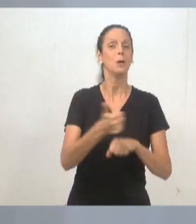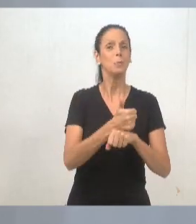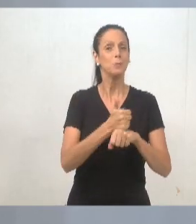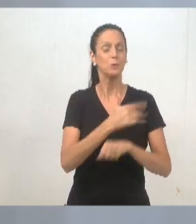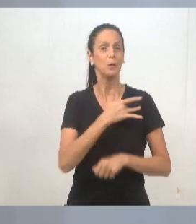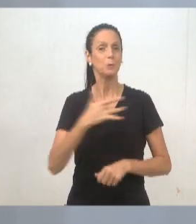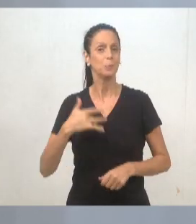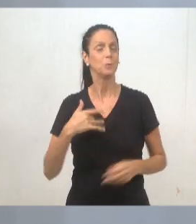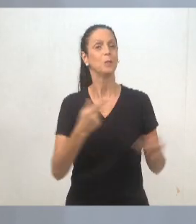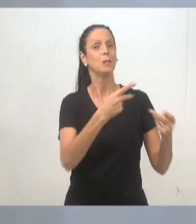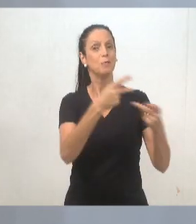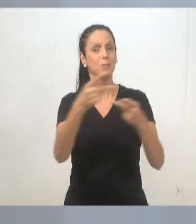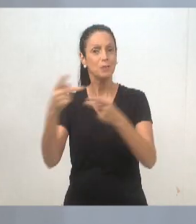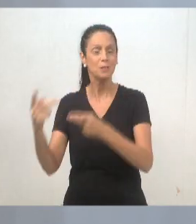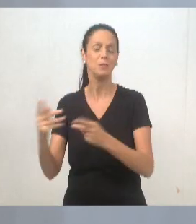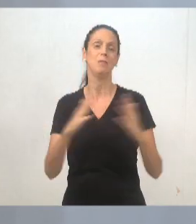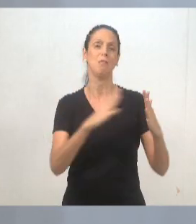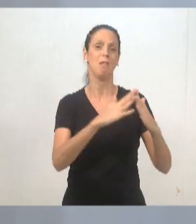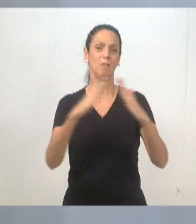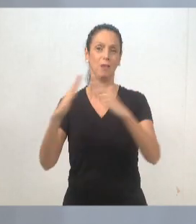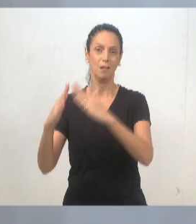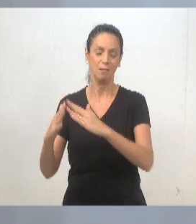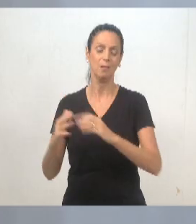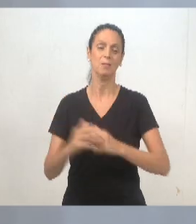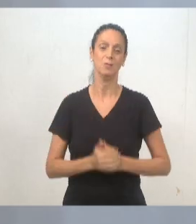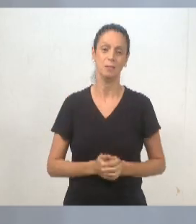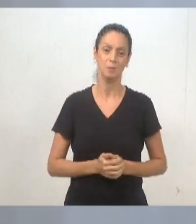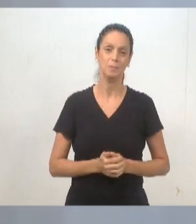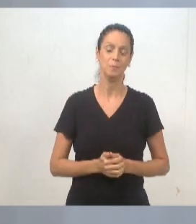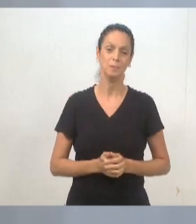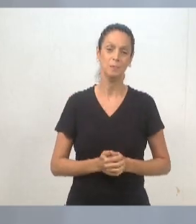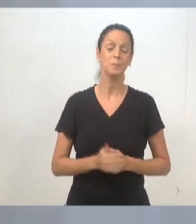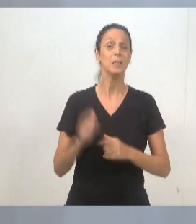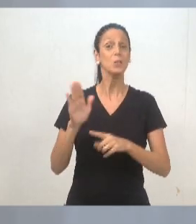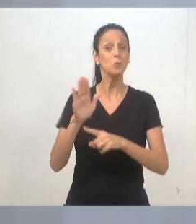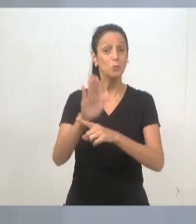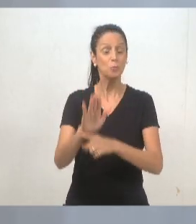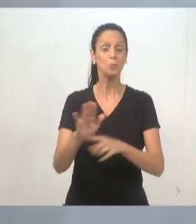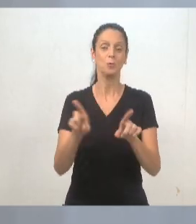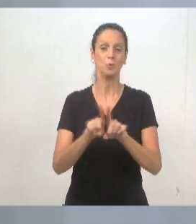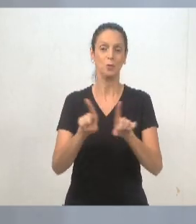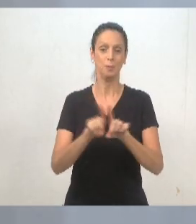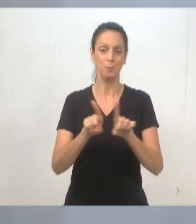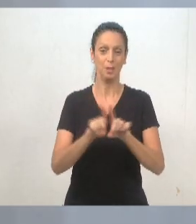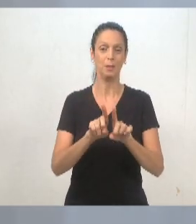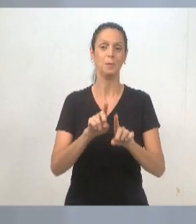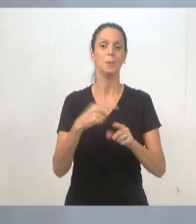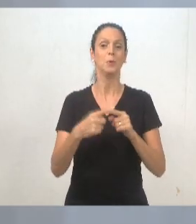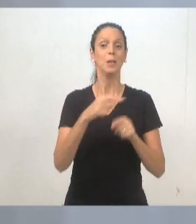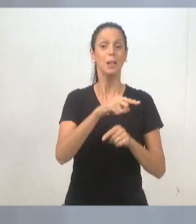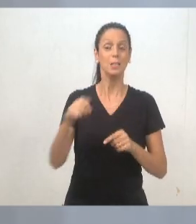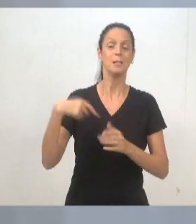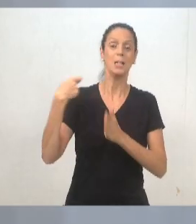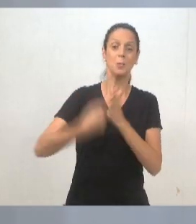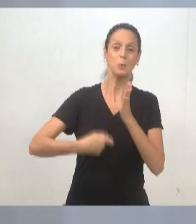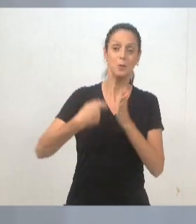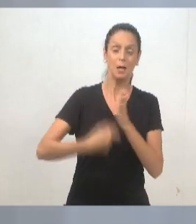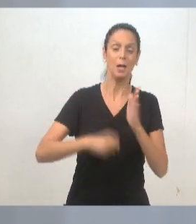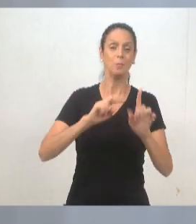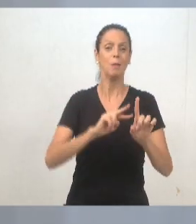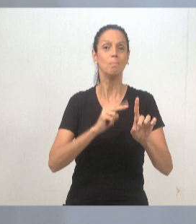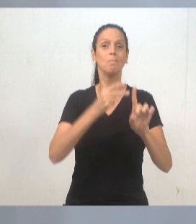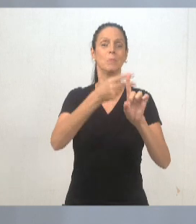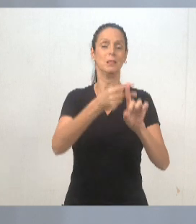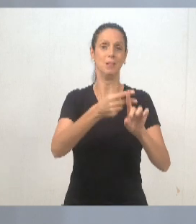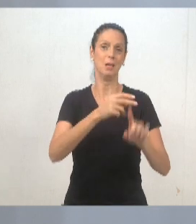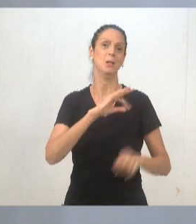de combate à endemia e dê a tão sonhada e tão lutada, inclusive, adicional de